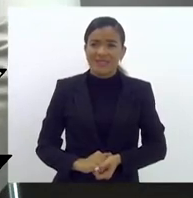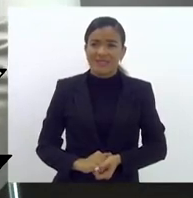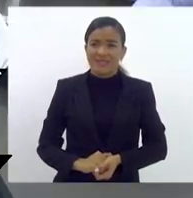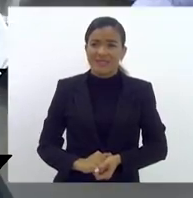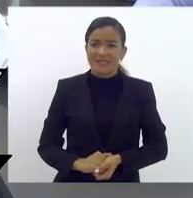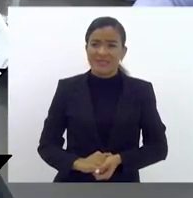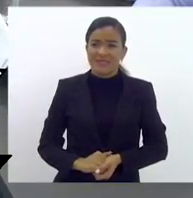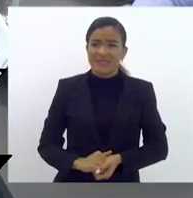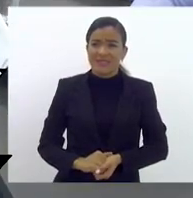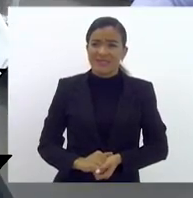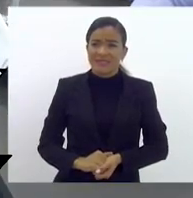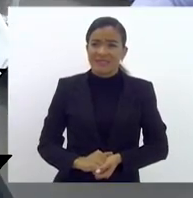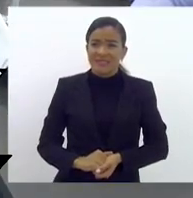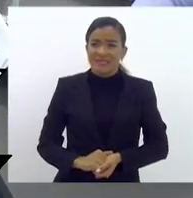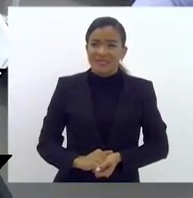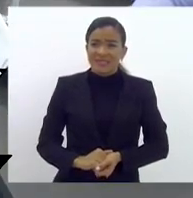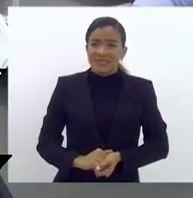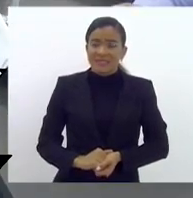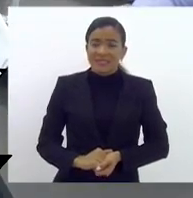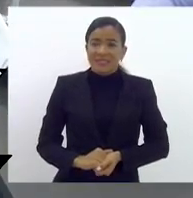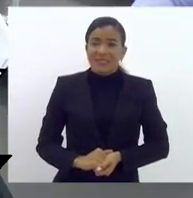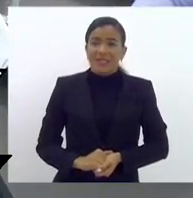Deputado municipal